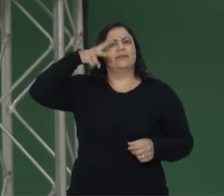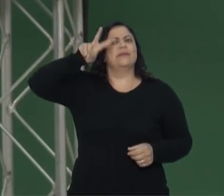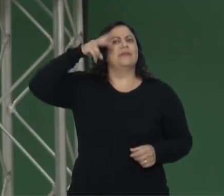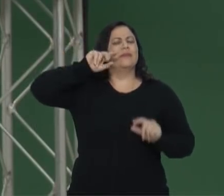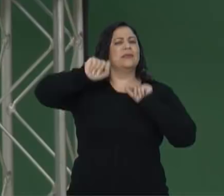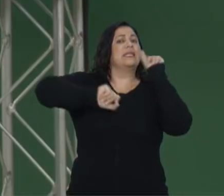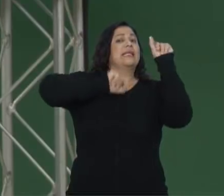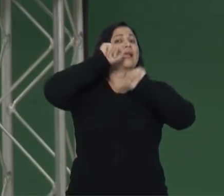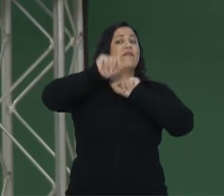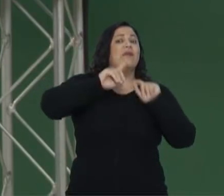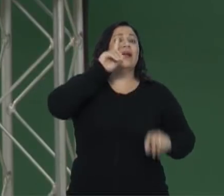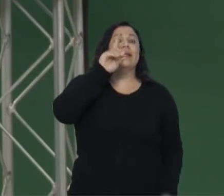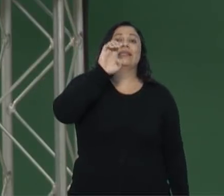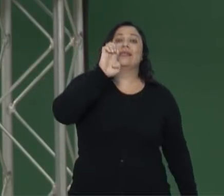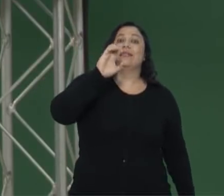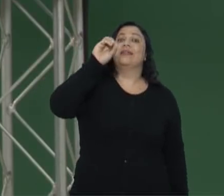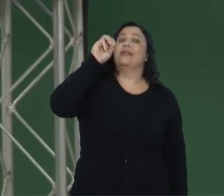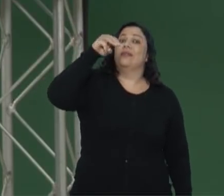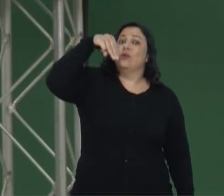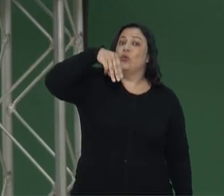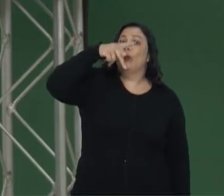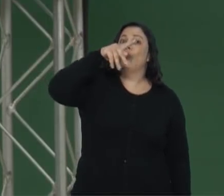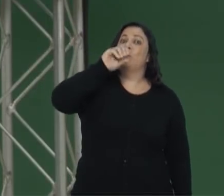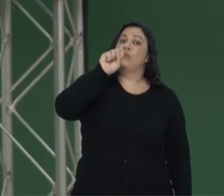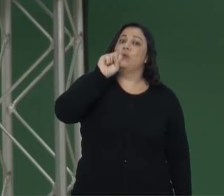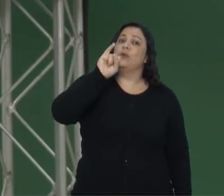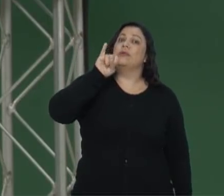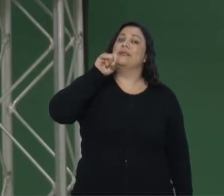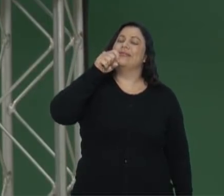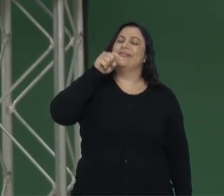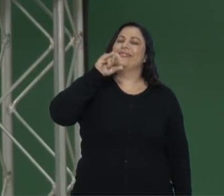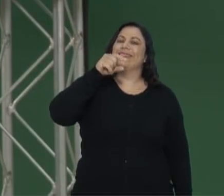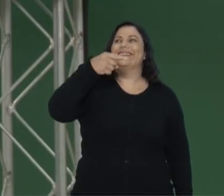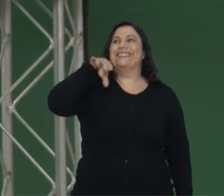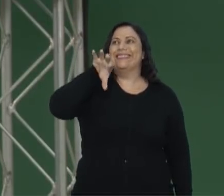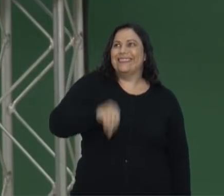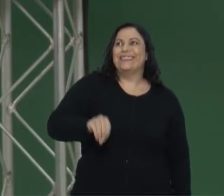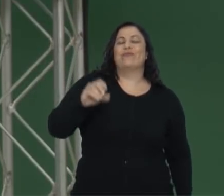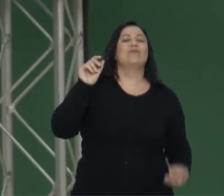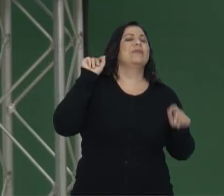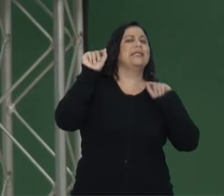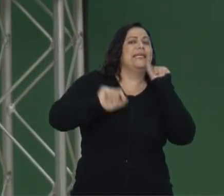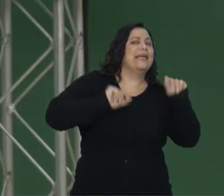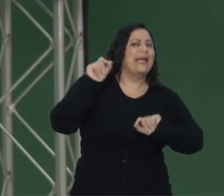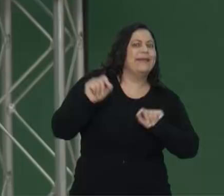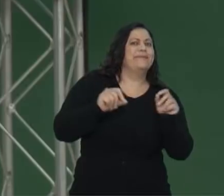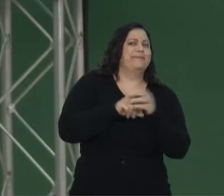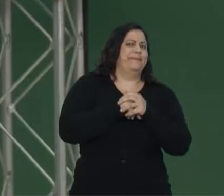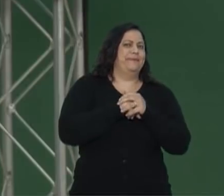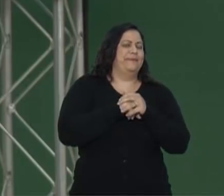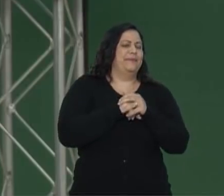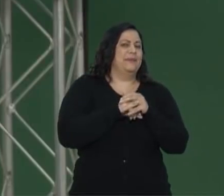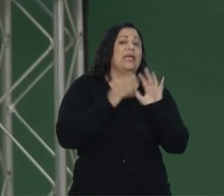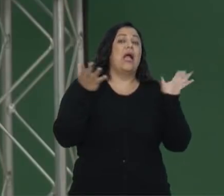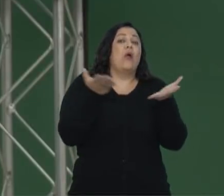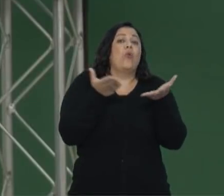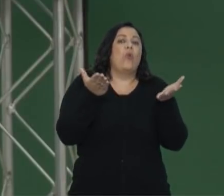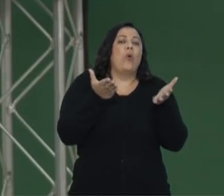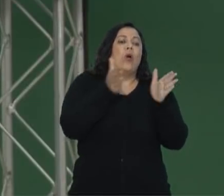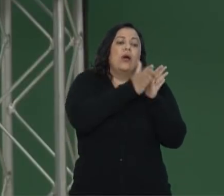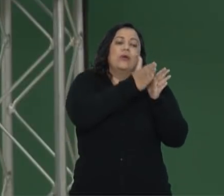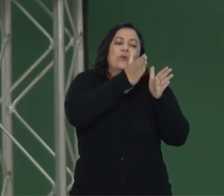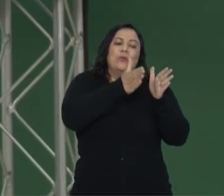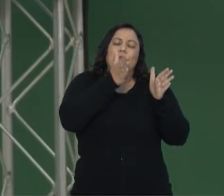a decomposição, fungos e bactérias. Agora a gente está falando do processo. Então, dessas 4